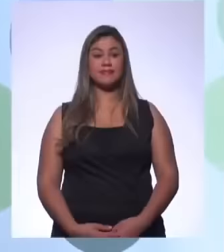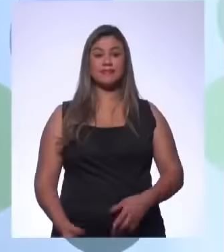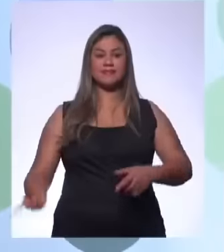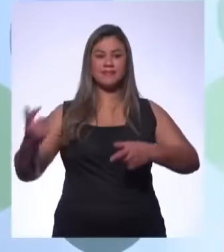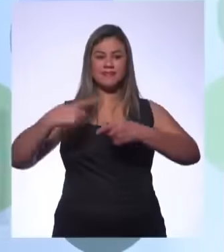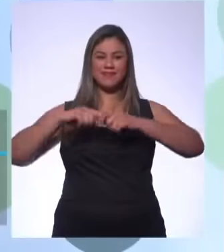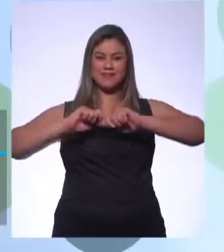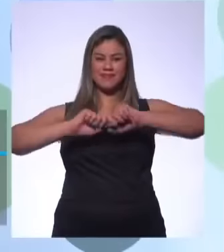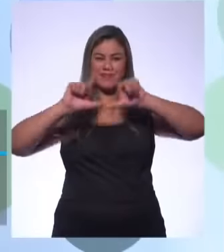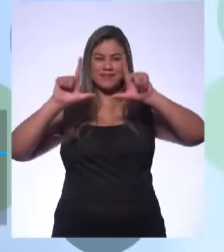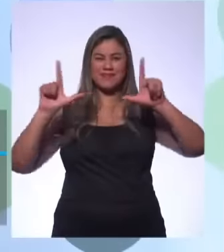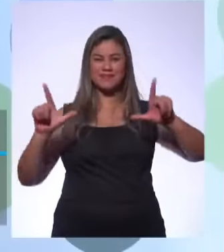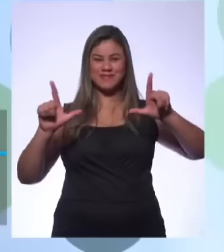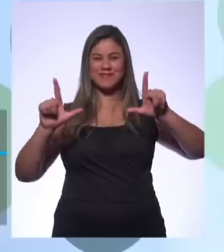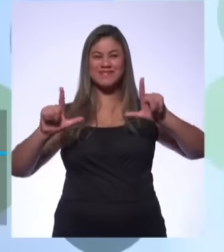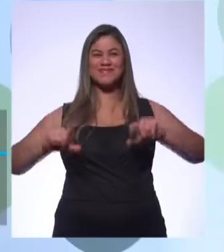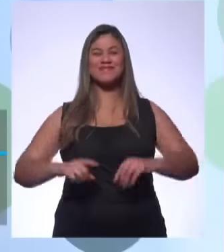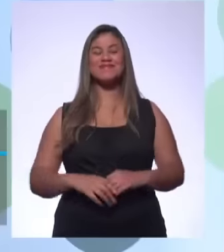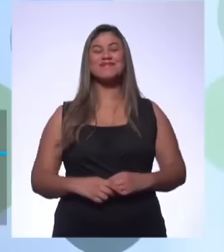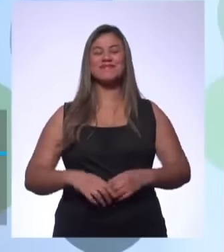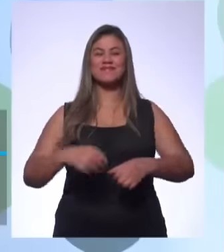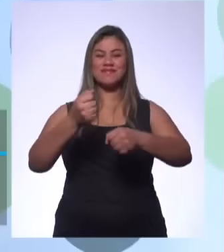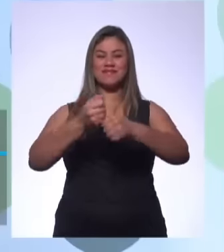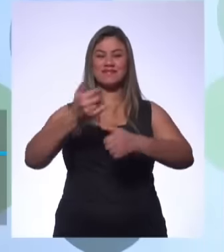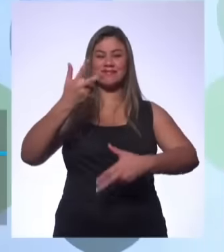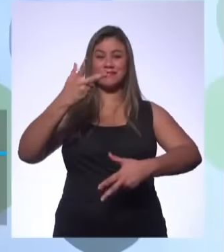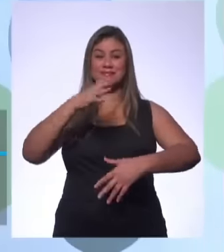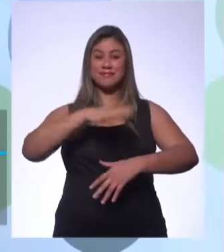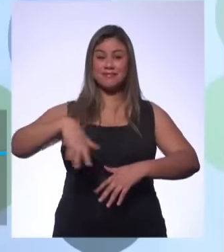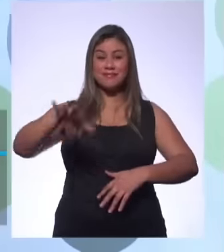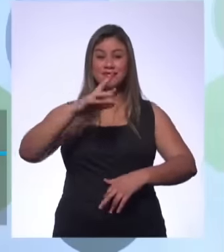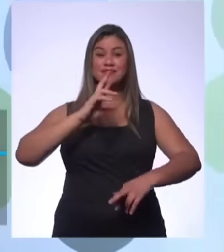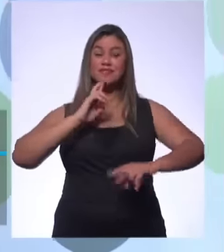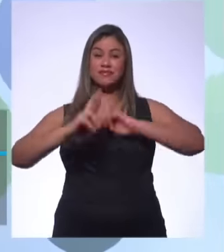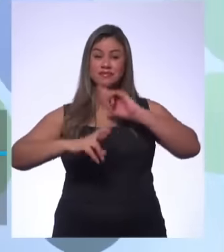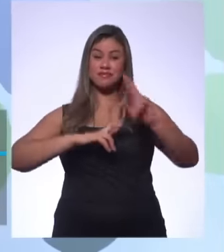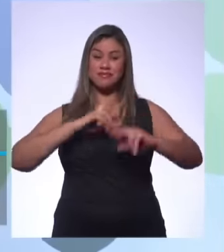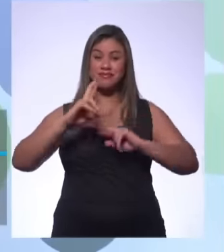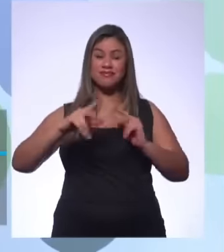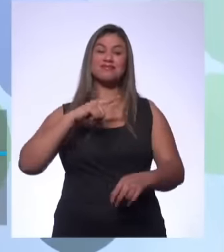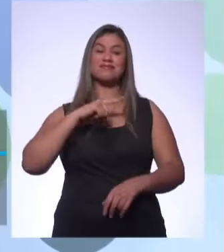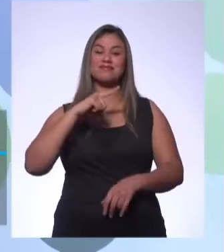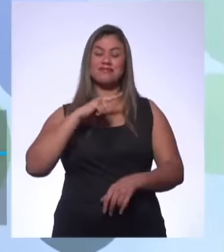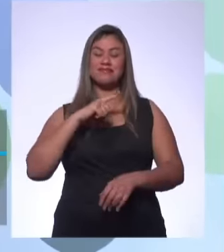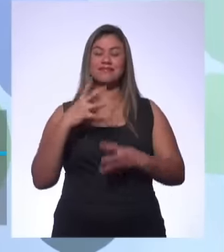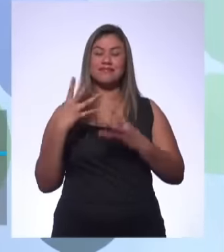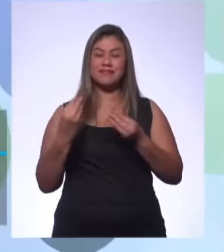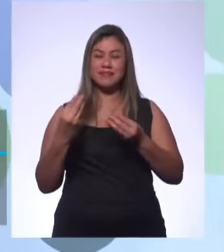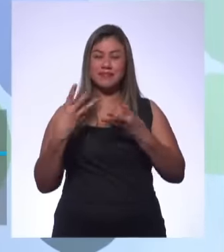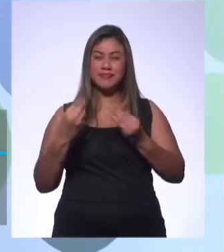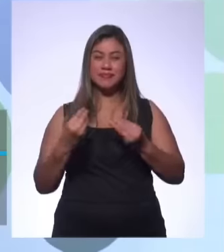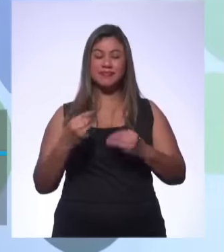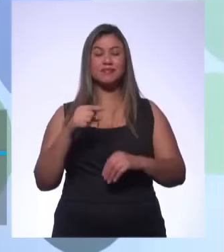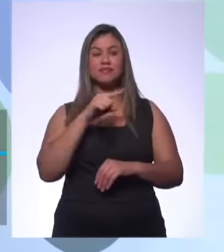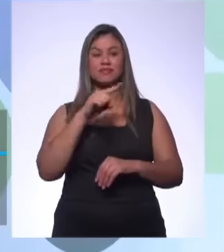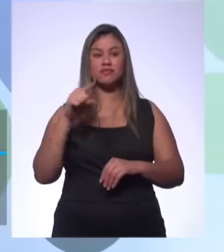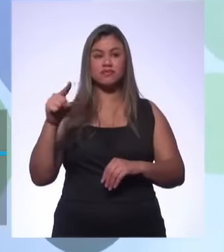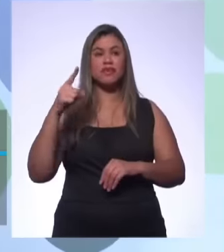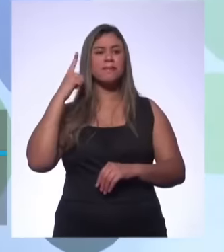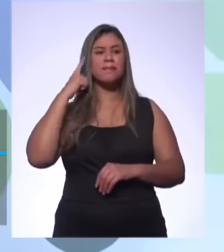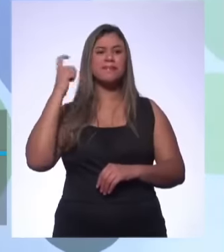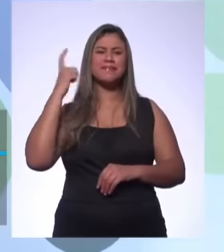Voltamos, galerinha, para o chat. Bastante respostas aqui. Vocês estavam sem som, né?